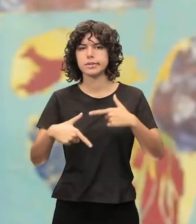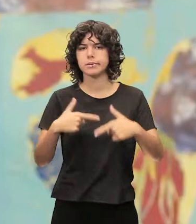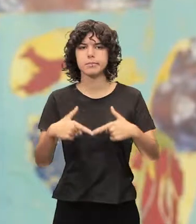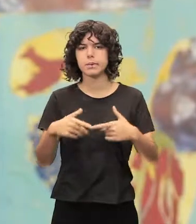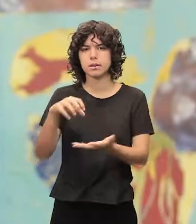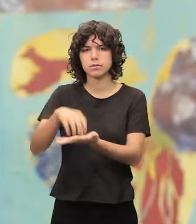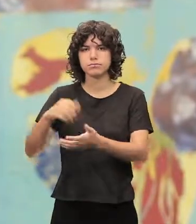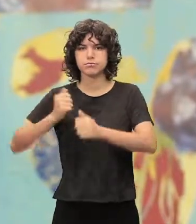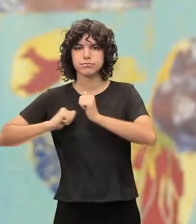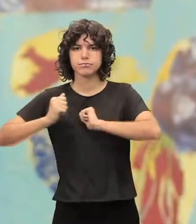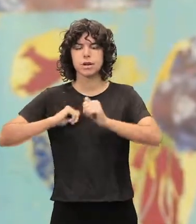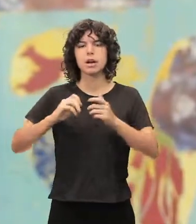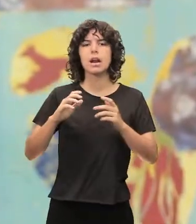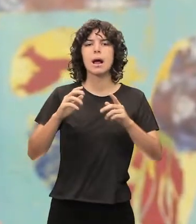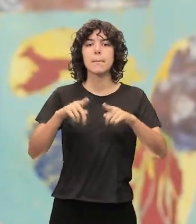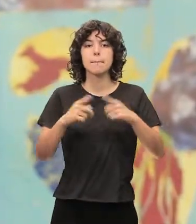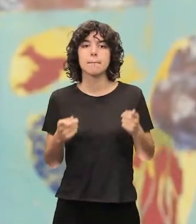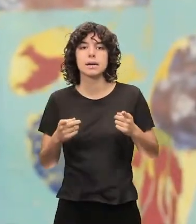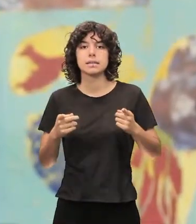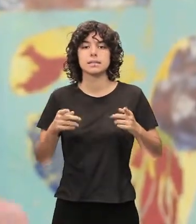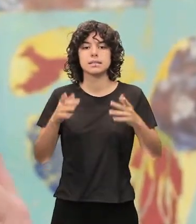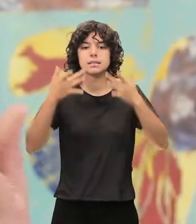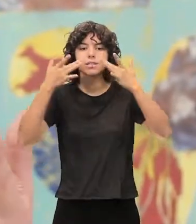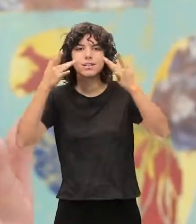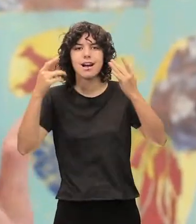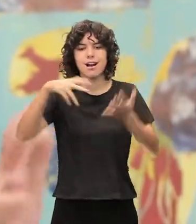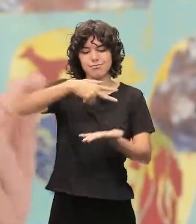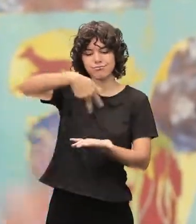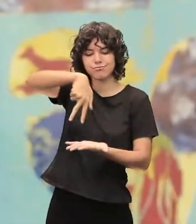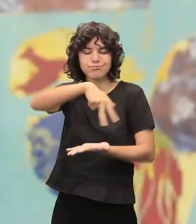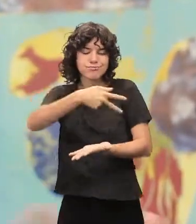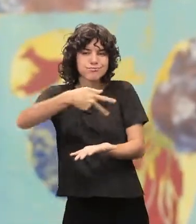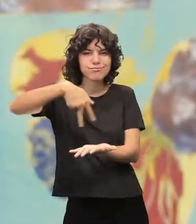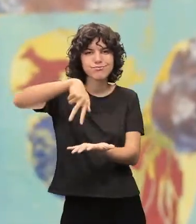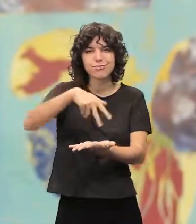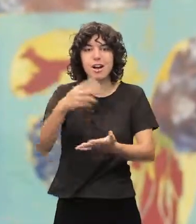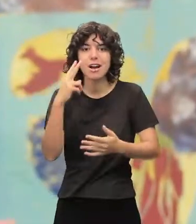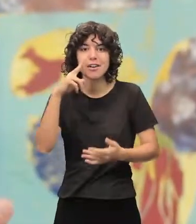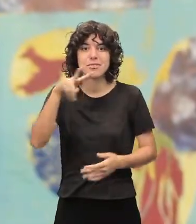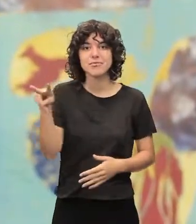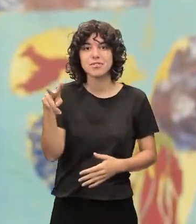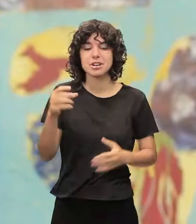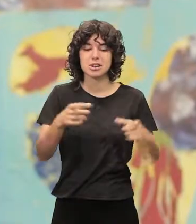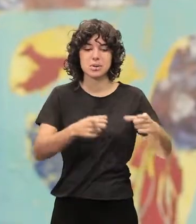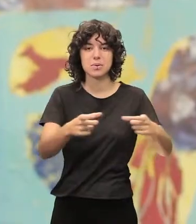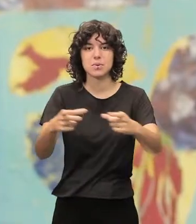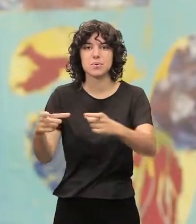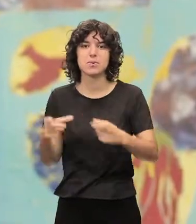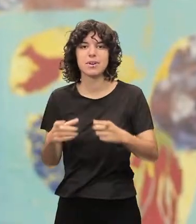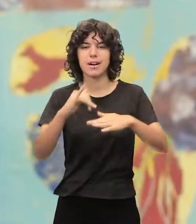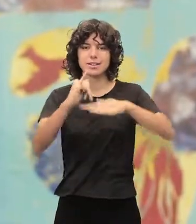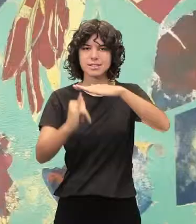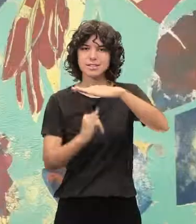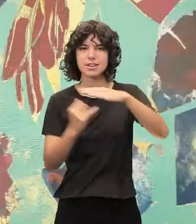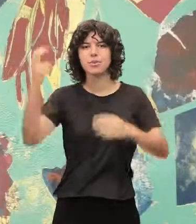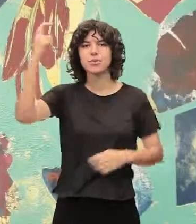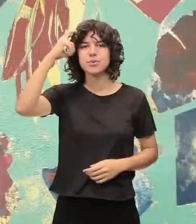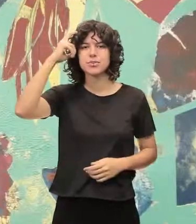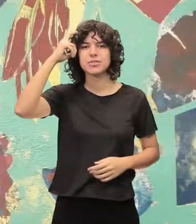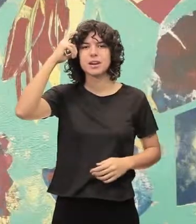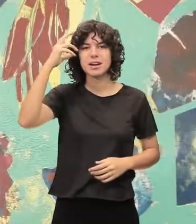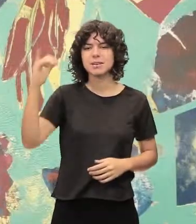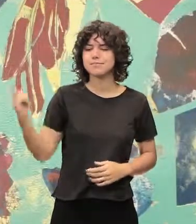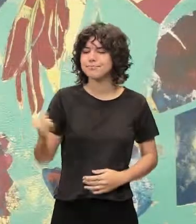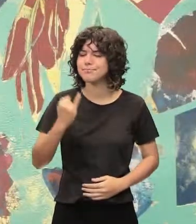dança. Então, ao meu ver, é um dos lugares, né, das instituições culturais mais relevantes, né, na